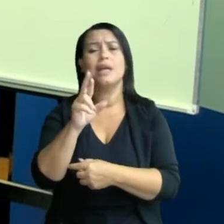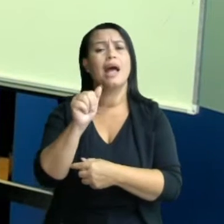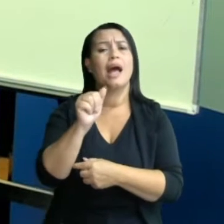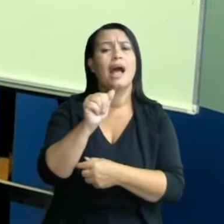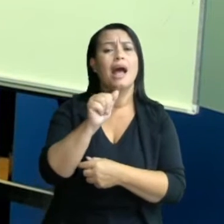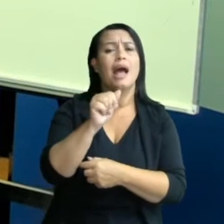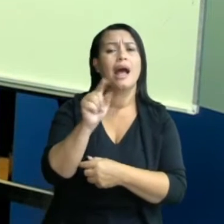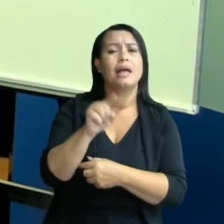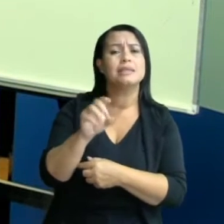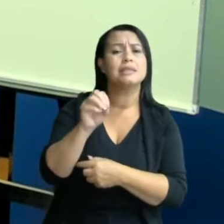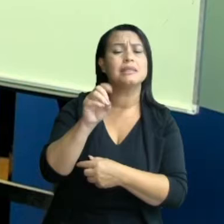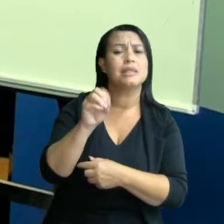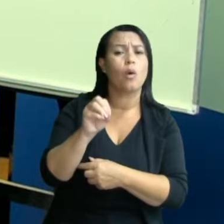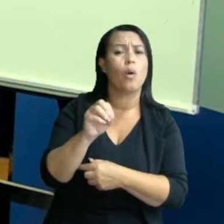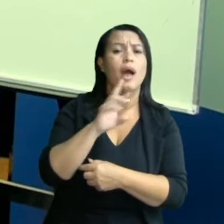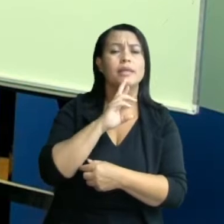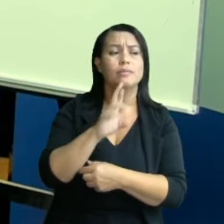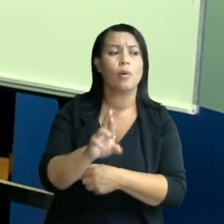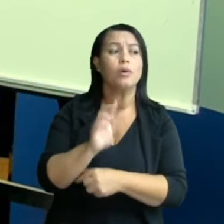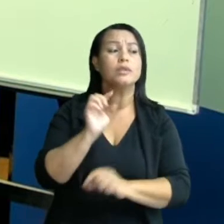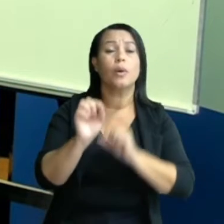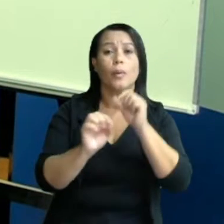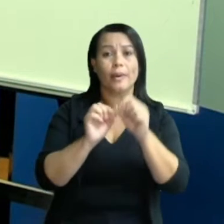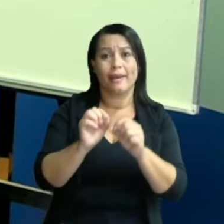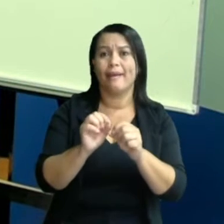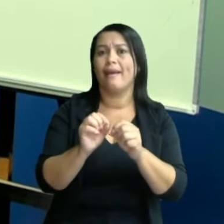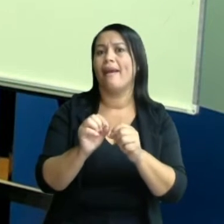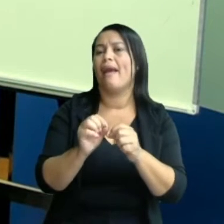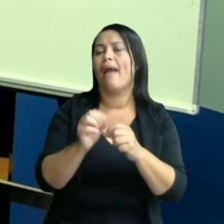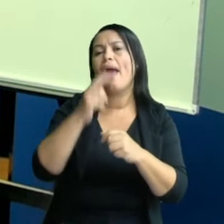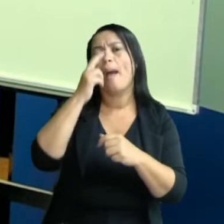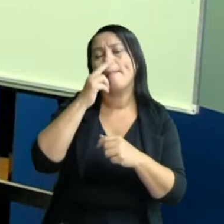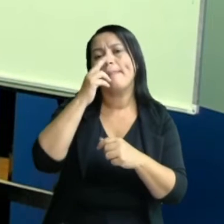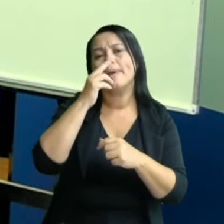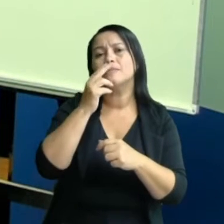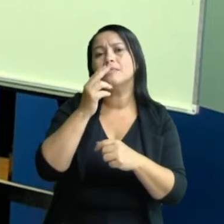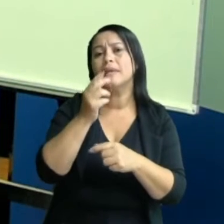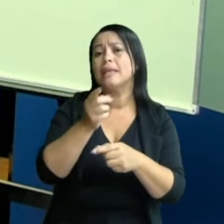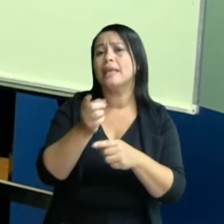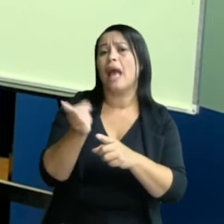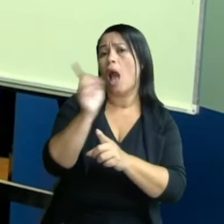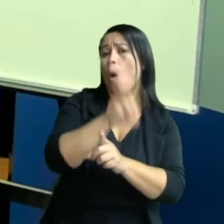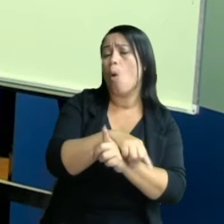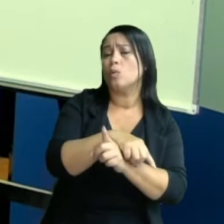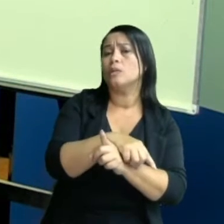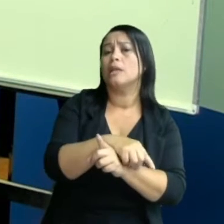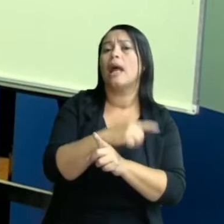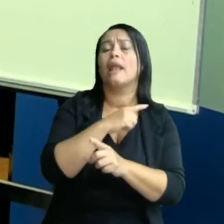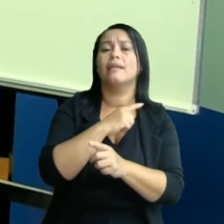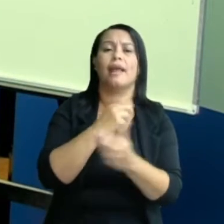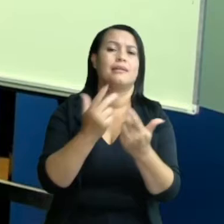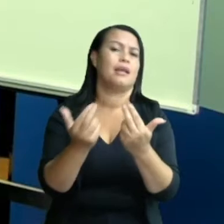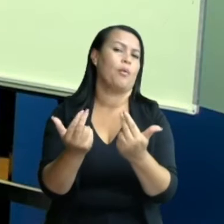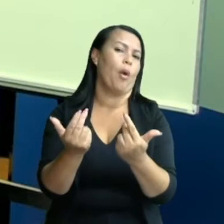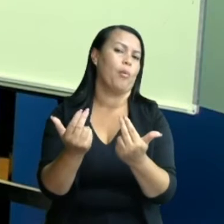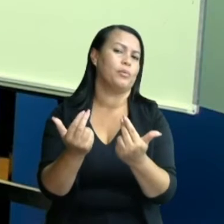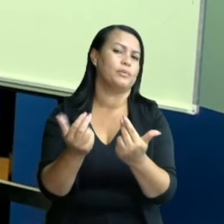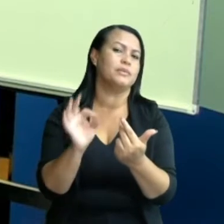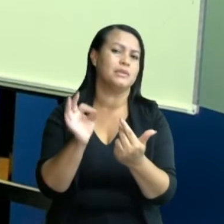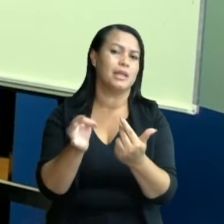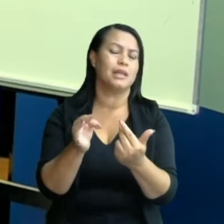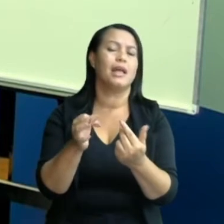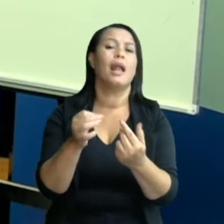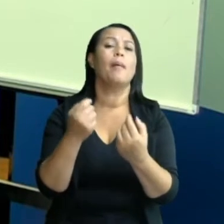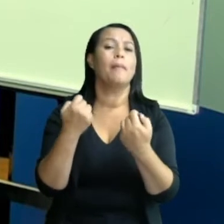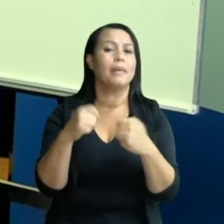a resposta dessa razão é igual a outra razão. Então, elas são iguais,